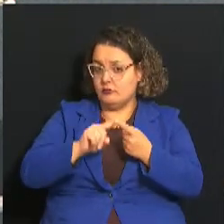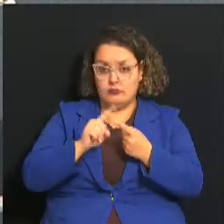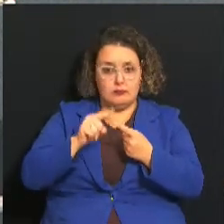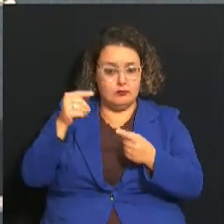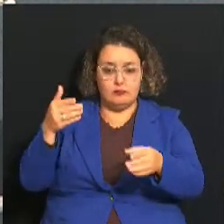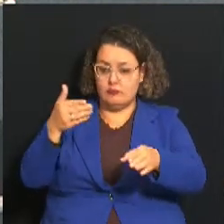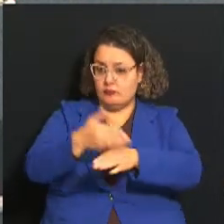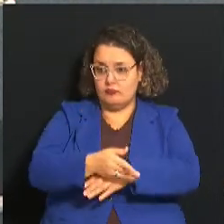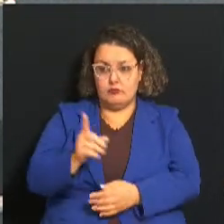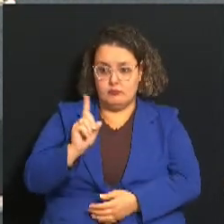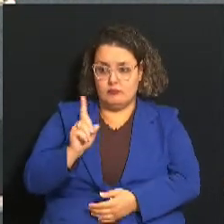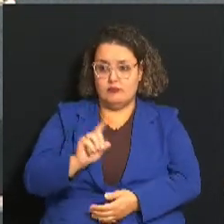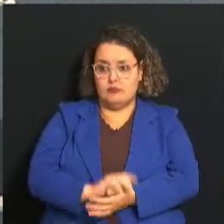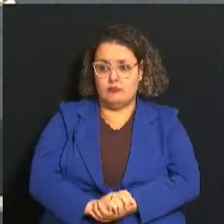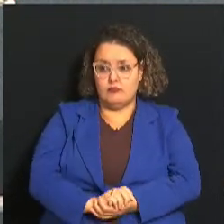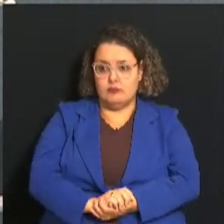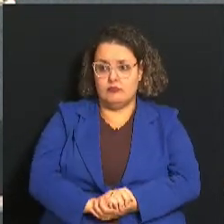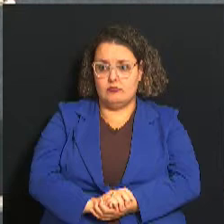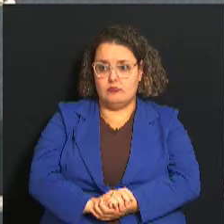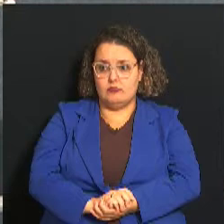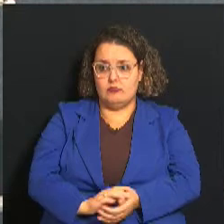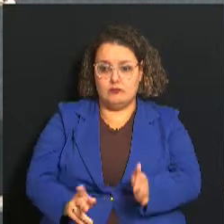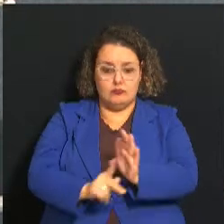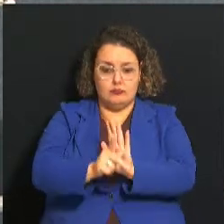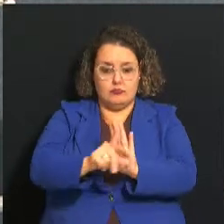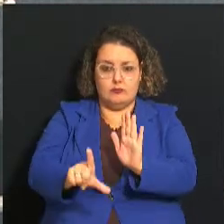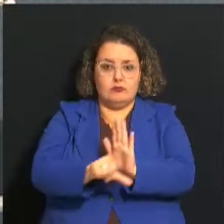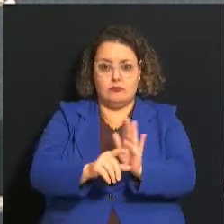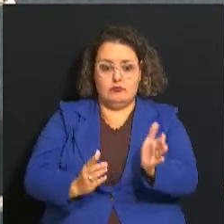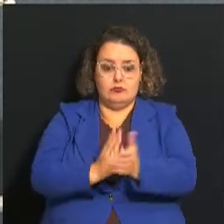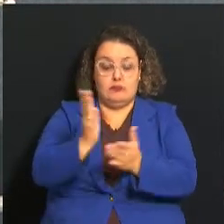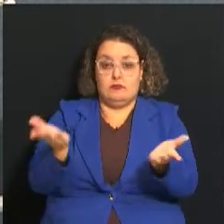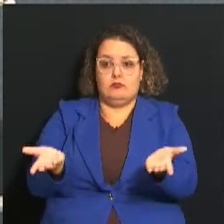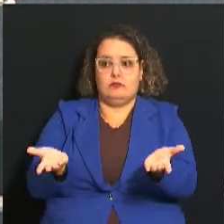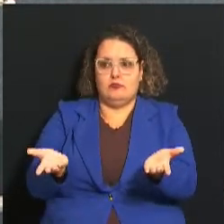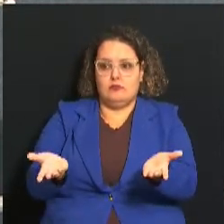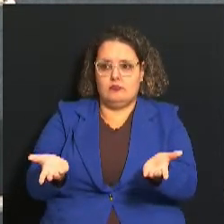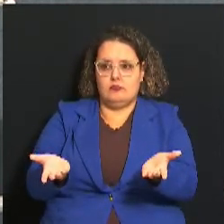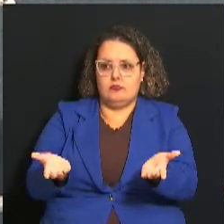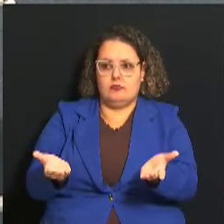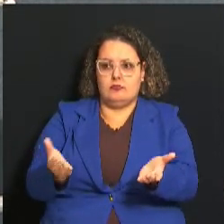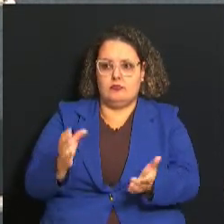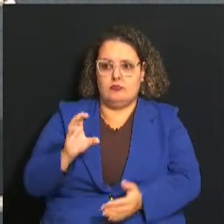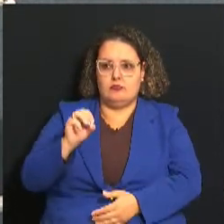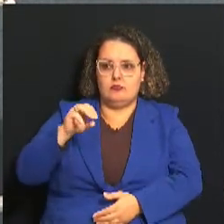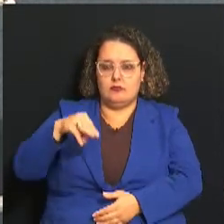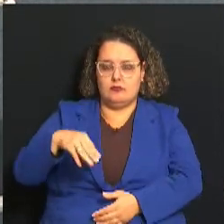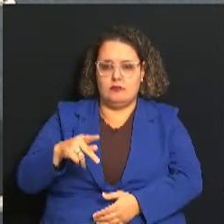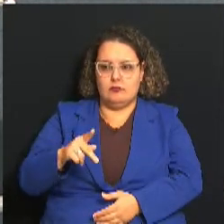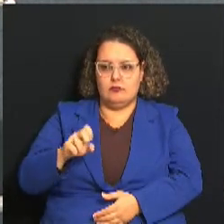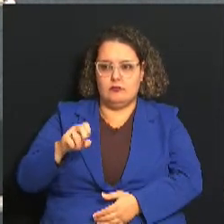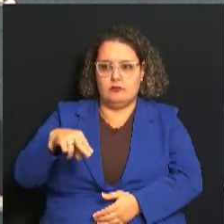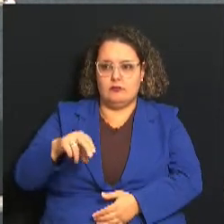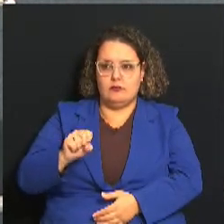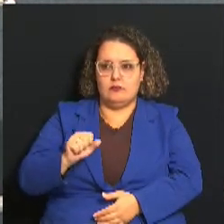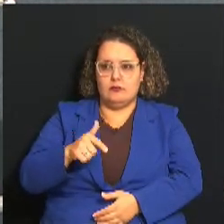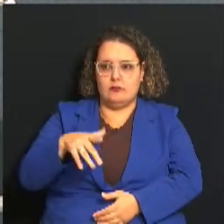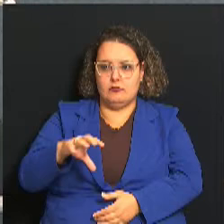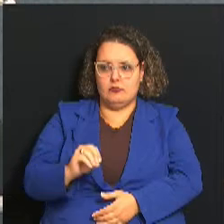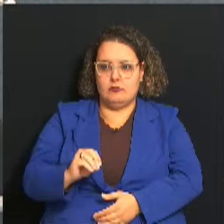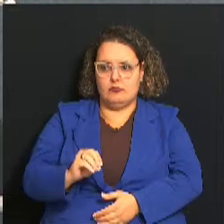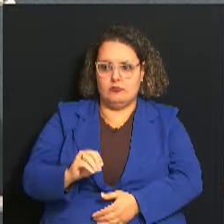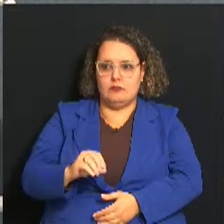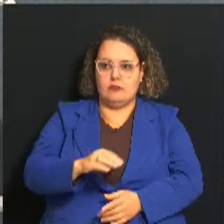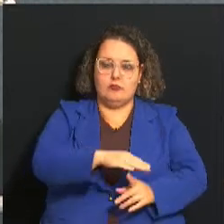passaram, e a hora que a gente vê o negócio está aprovado, o negócio que era sobre compensações ambientais, não é isso? Que é super